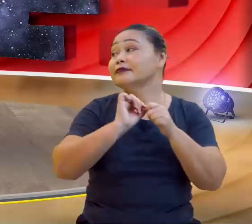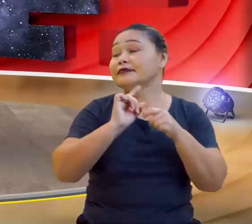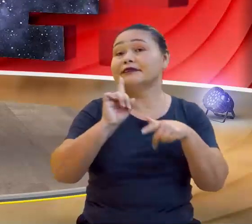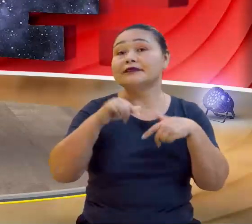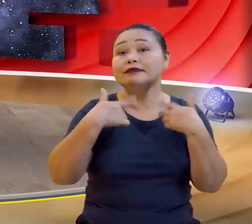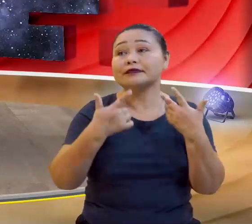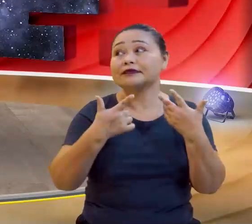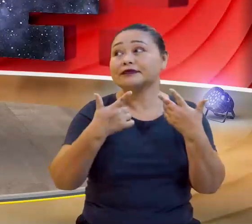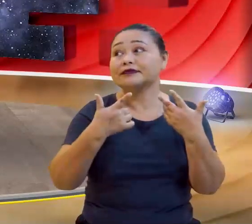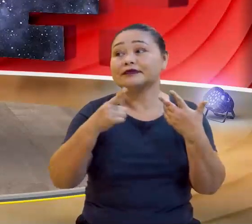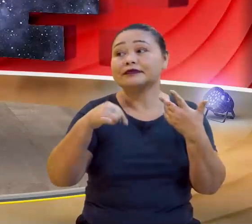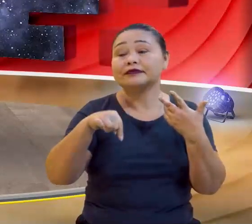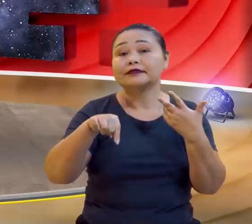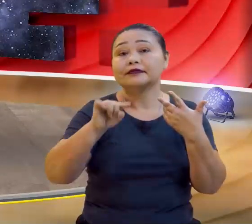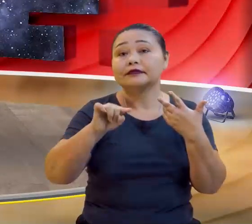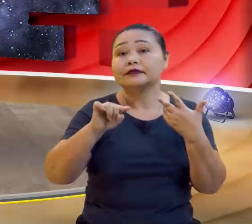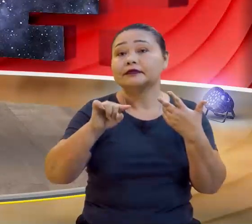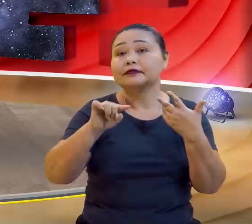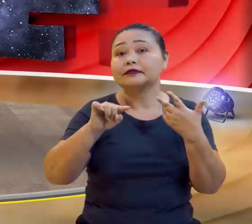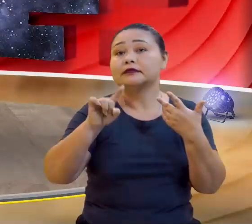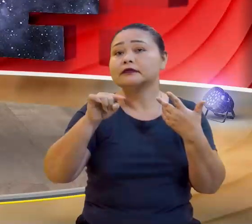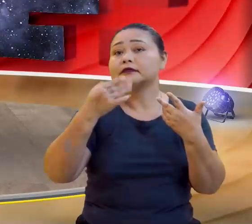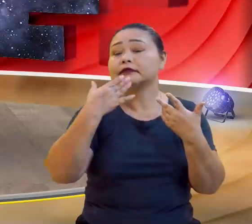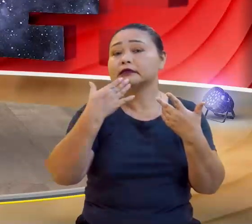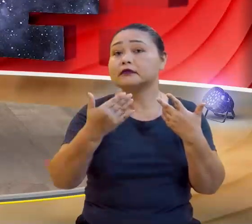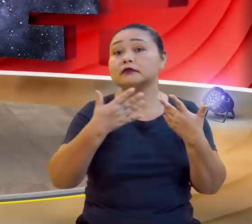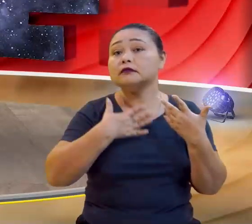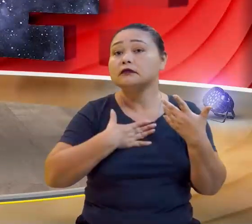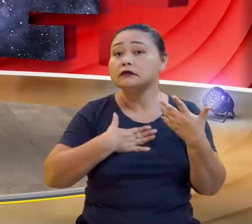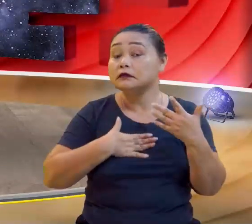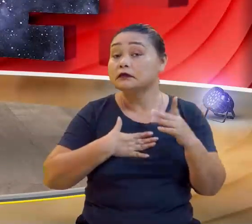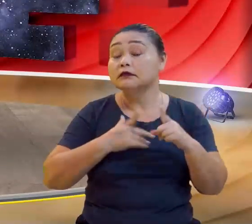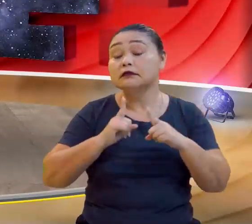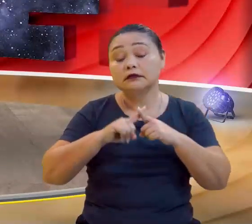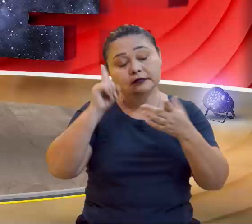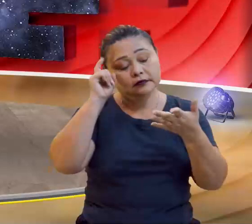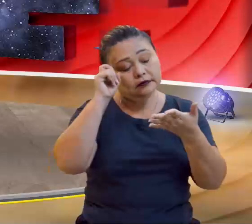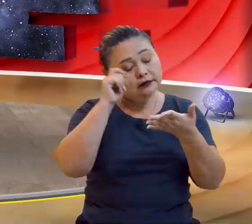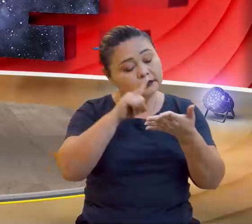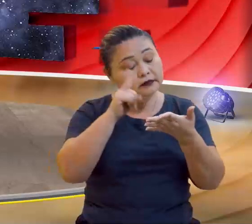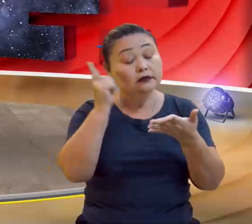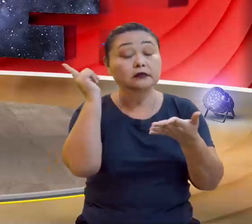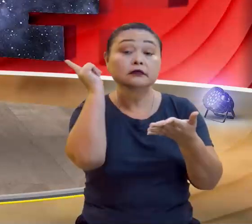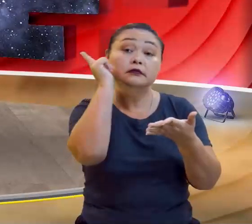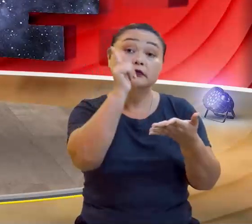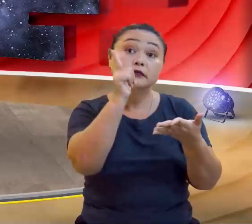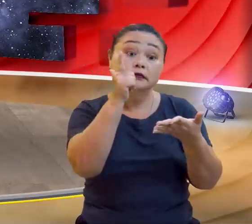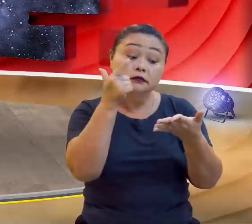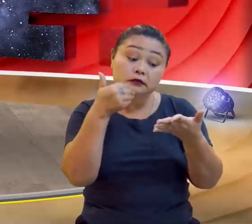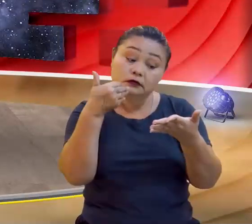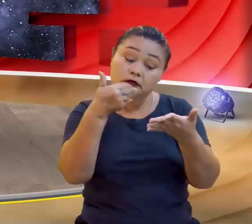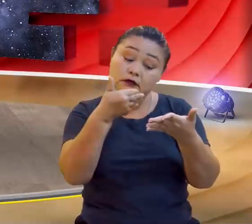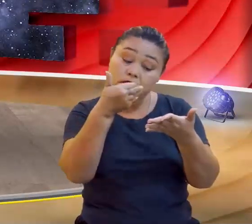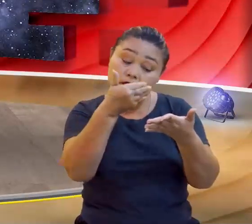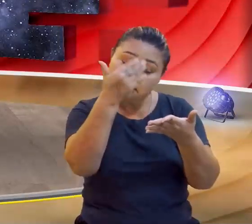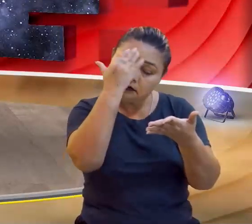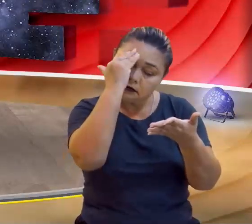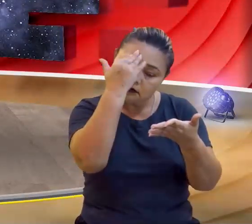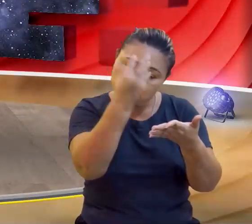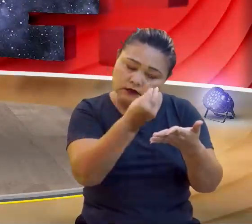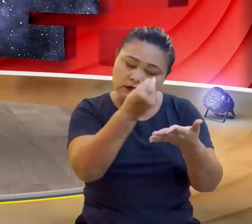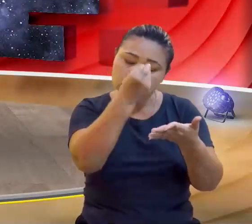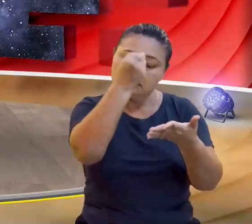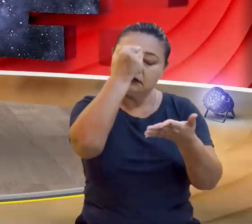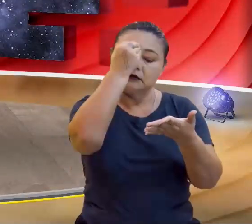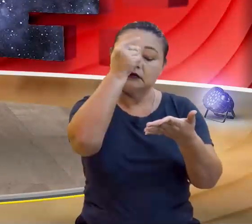o detalhe, o que ele está pedindo é tranquilo. O difícil é você conseguir chegar no que ele está pedindo. E é